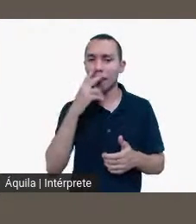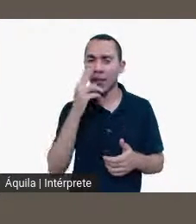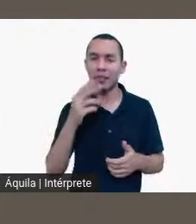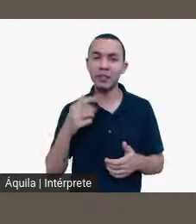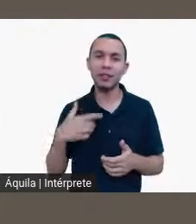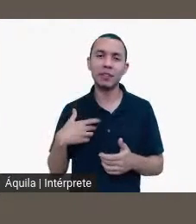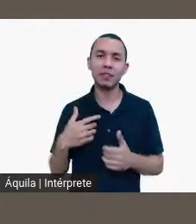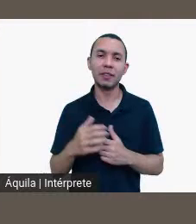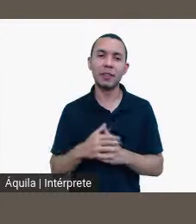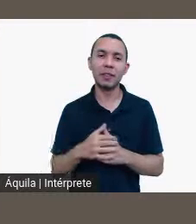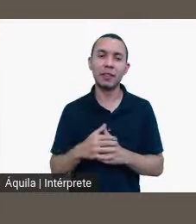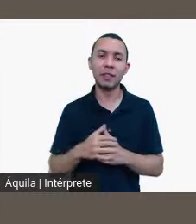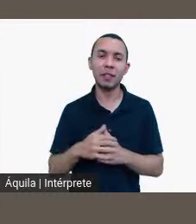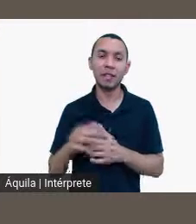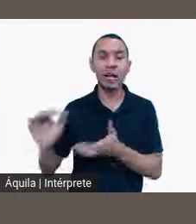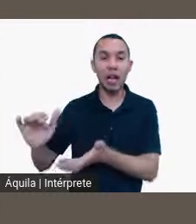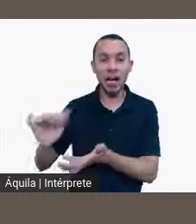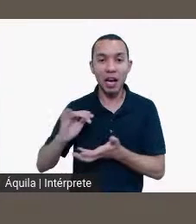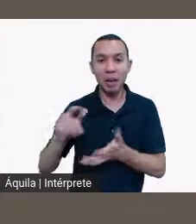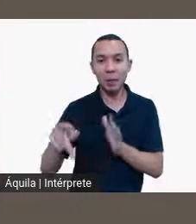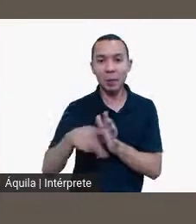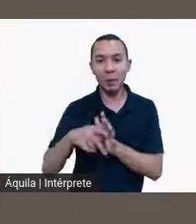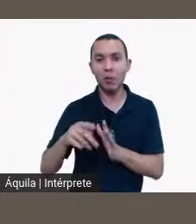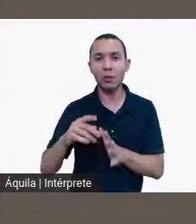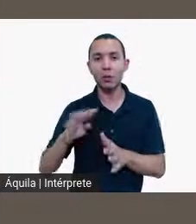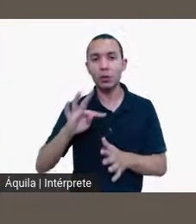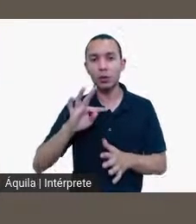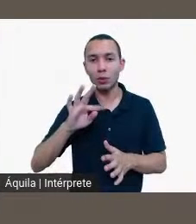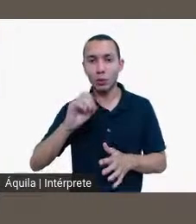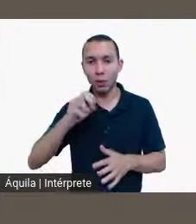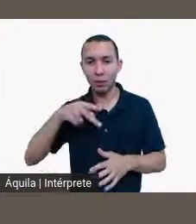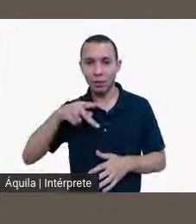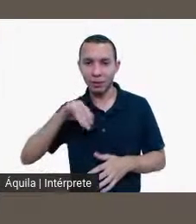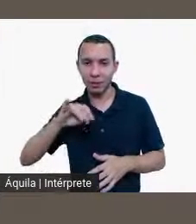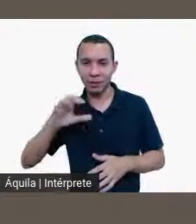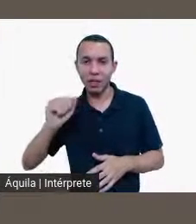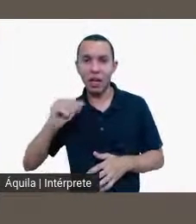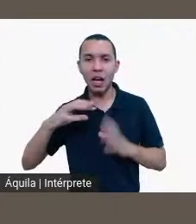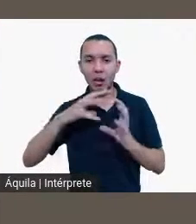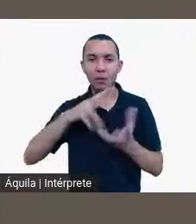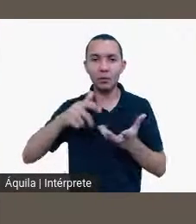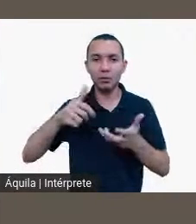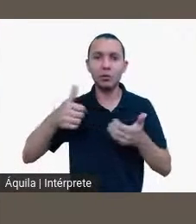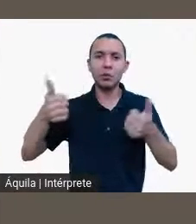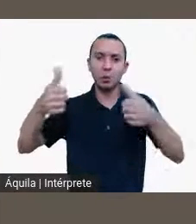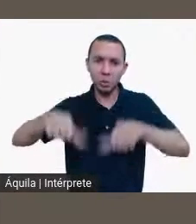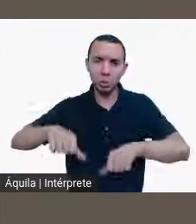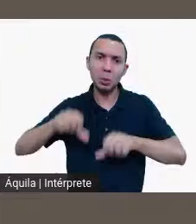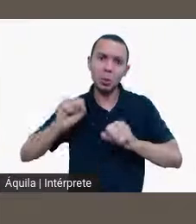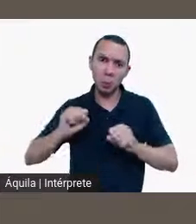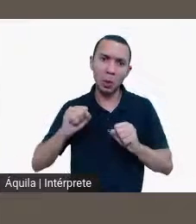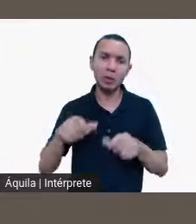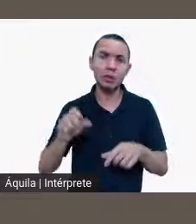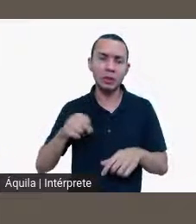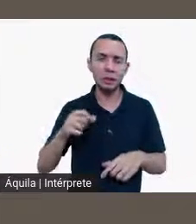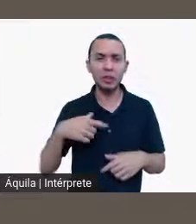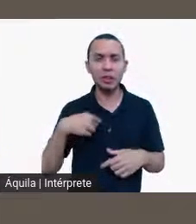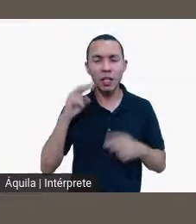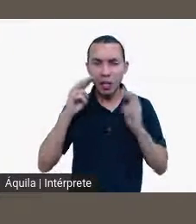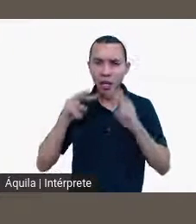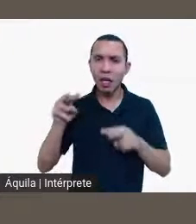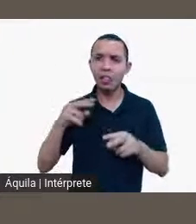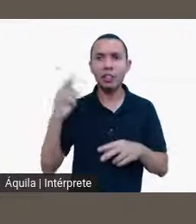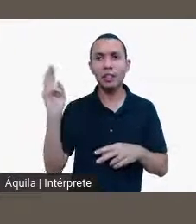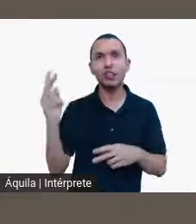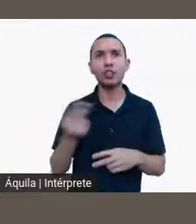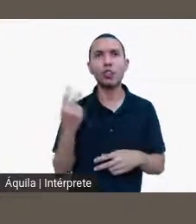visão utópica, herdeiro de uma visão utópica, mas de pensar que um outro fim de mundo é possível dentro de uma visão catastrófica da história